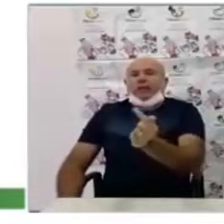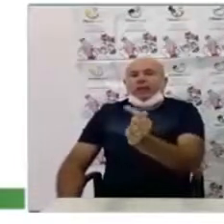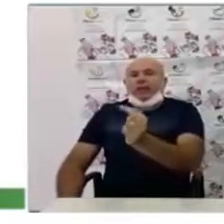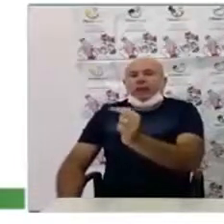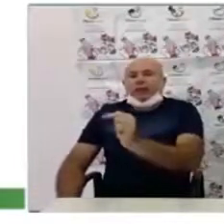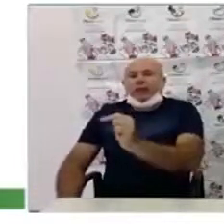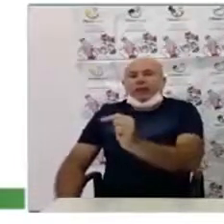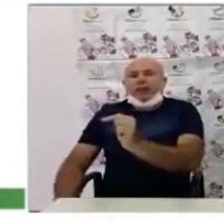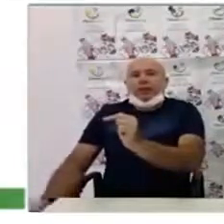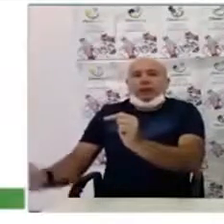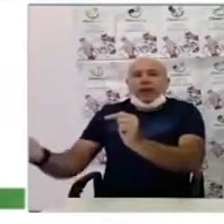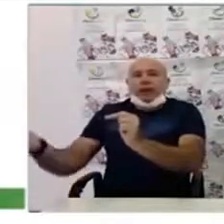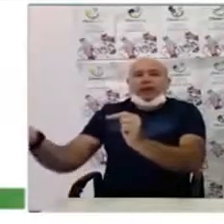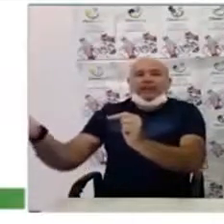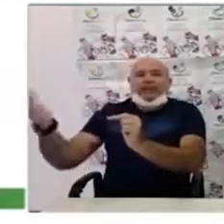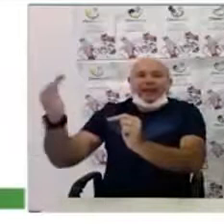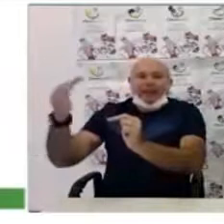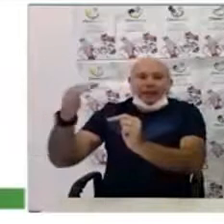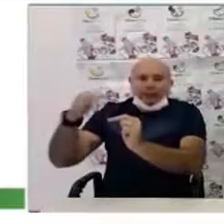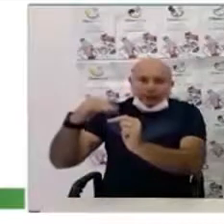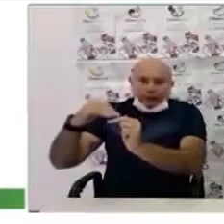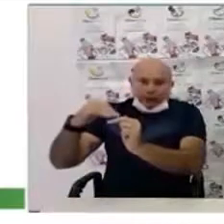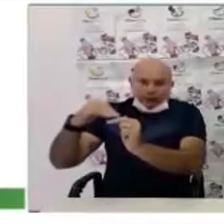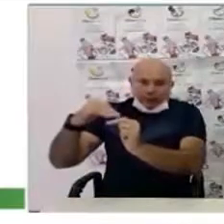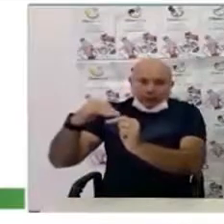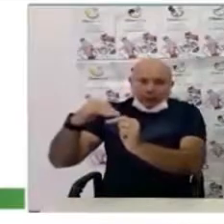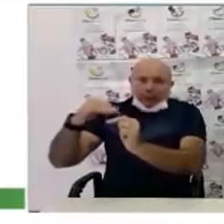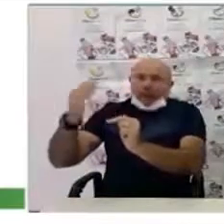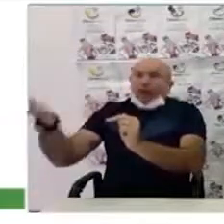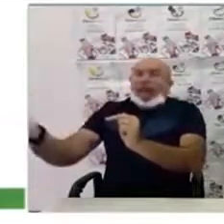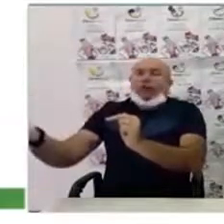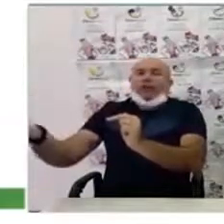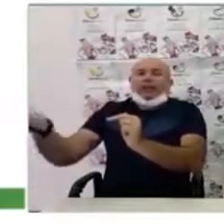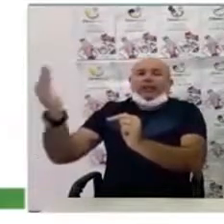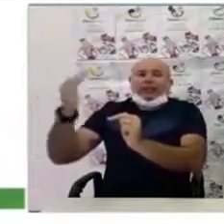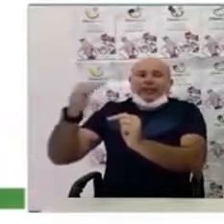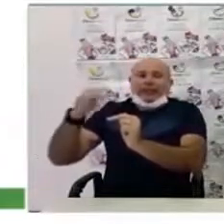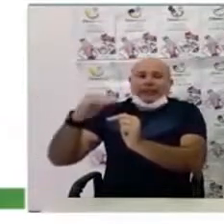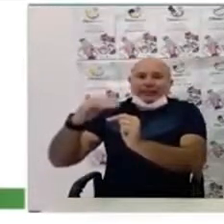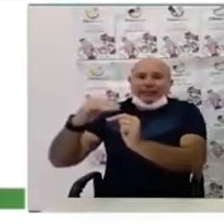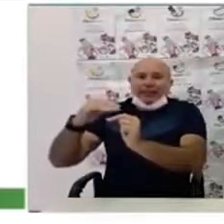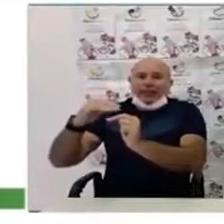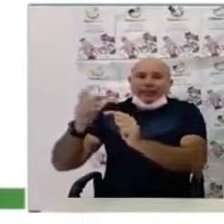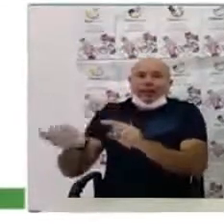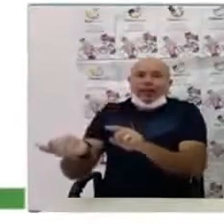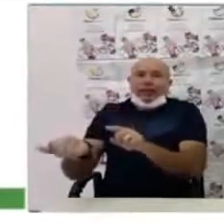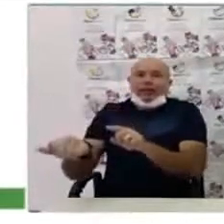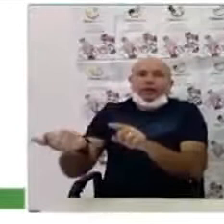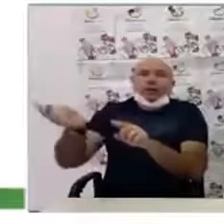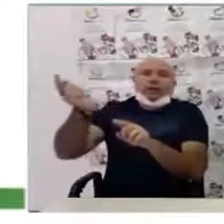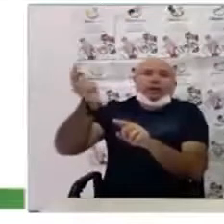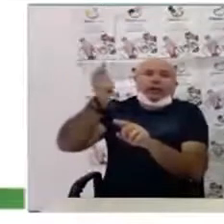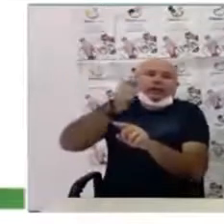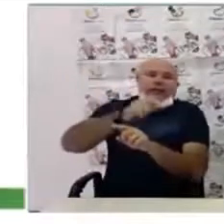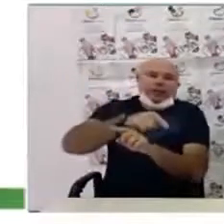para uma camada mais externa quando o átomo recebe energia, certo? No momento que essa energia é cessada, o elétron